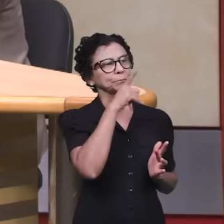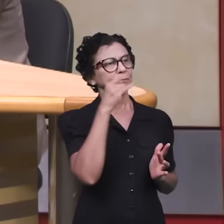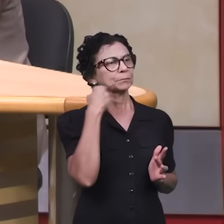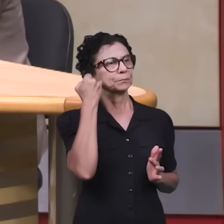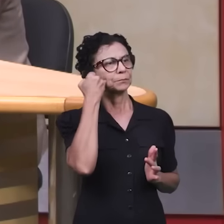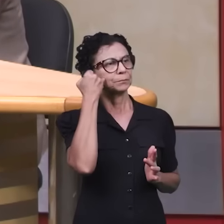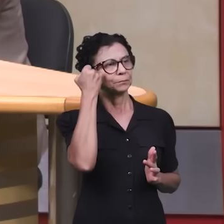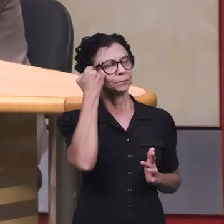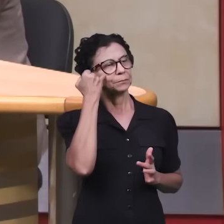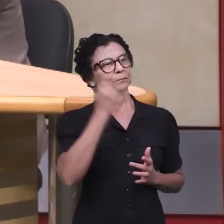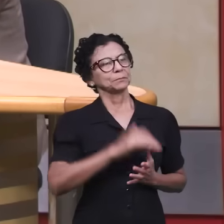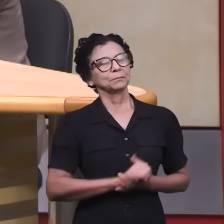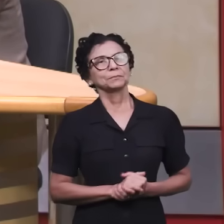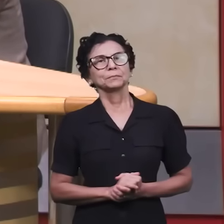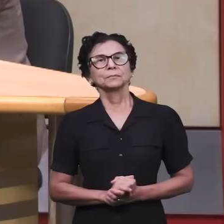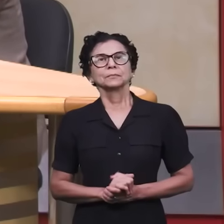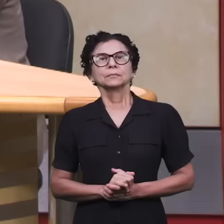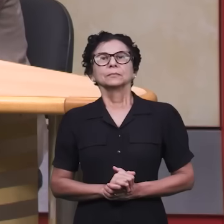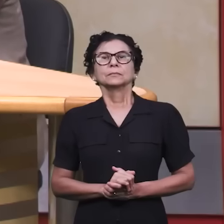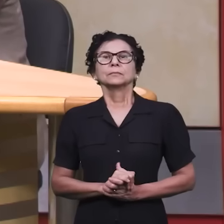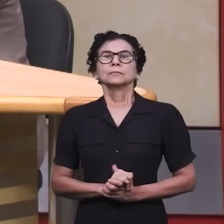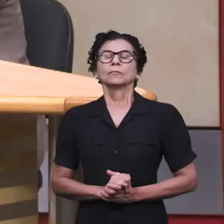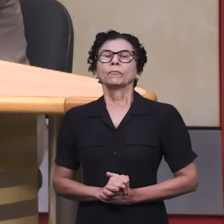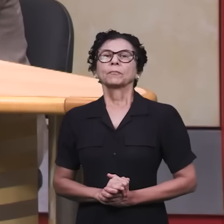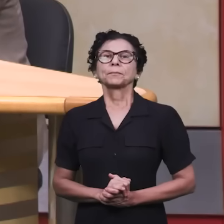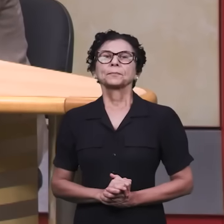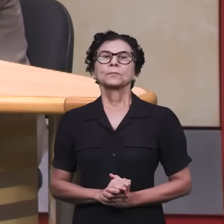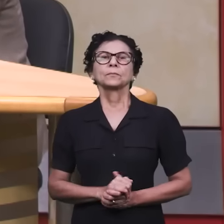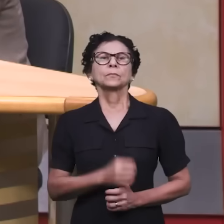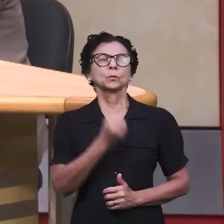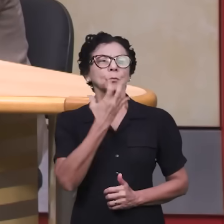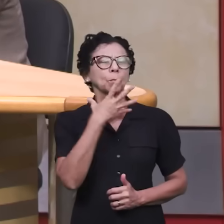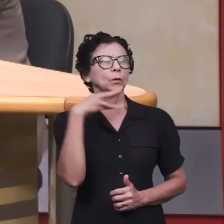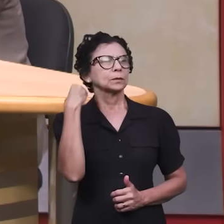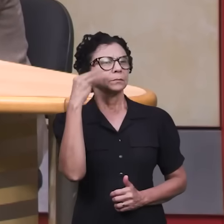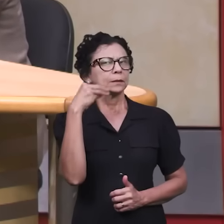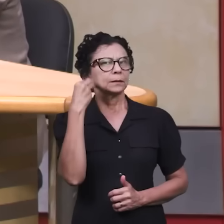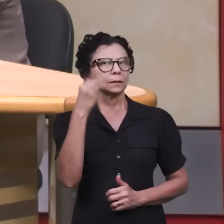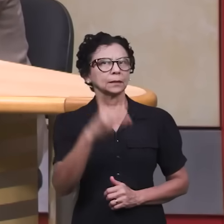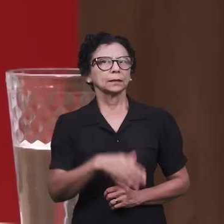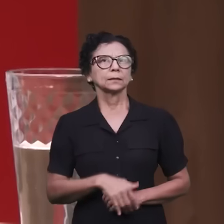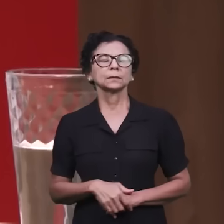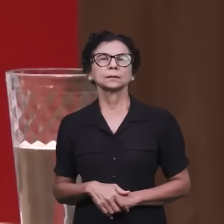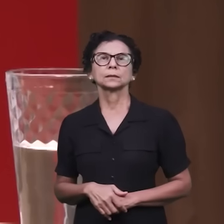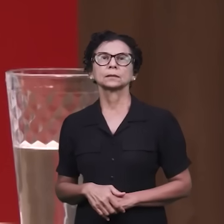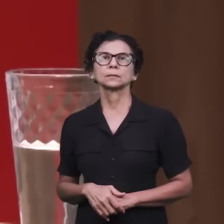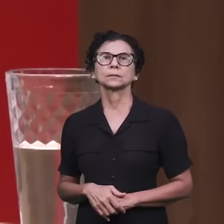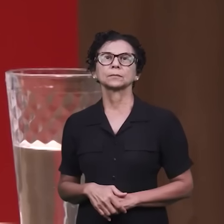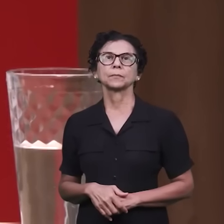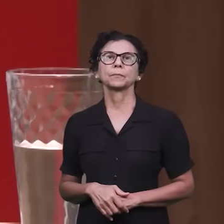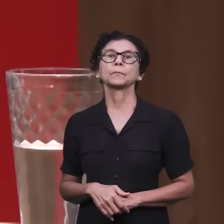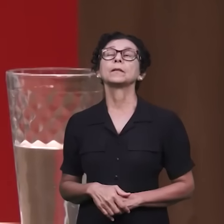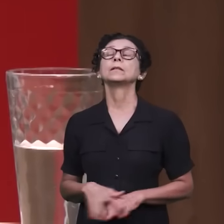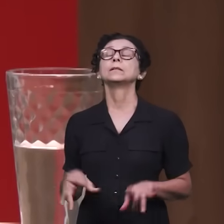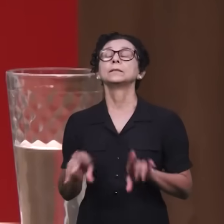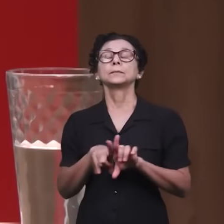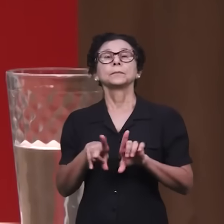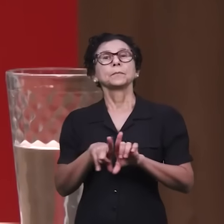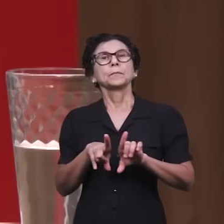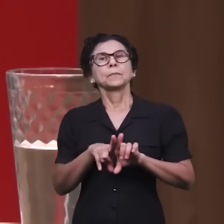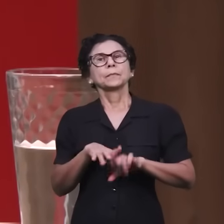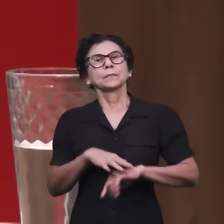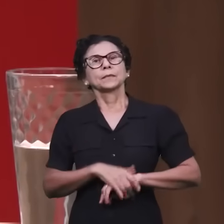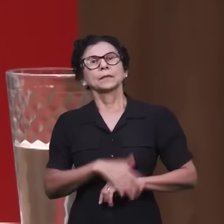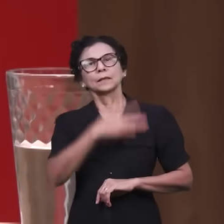pastor Gilson, muito bom isso. Certamente vai ter um resultado muito bom nas nossas igrejas. Amém. E também naqueles